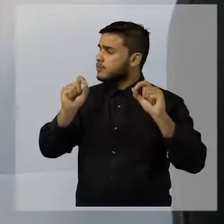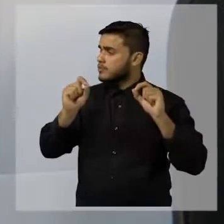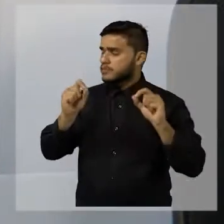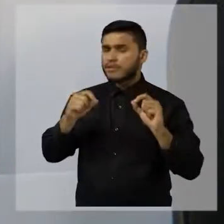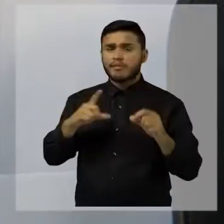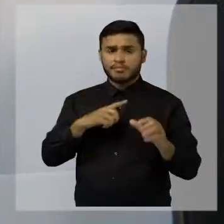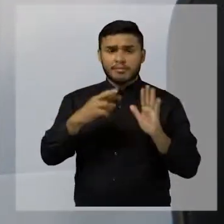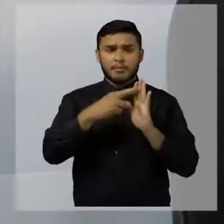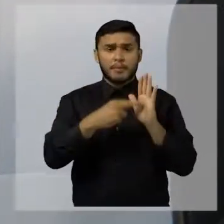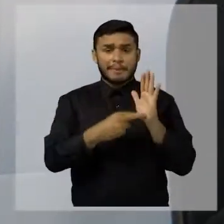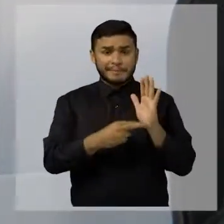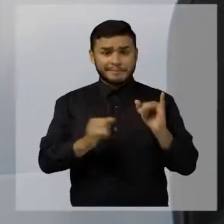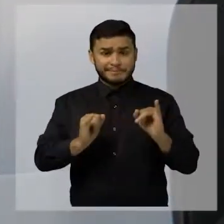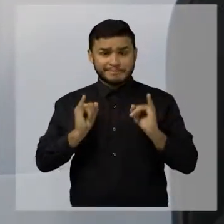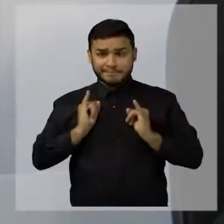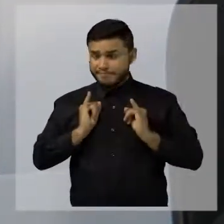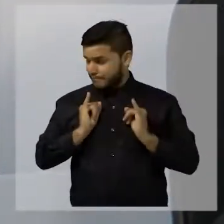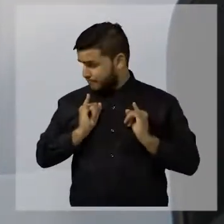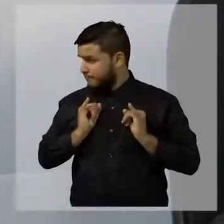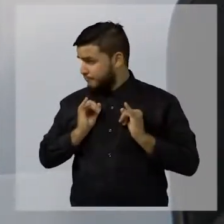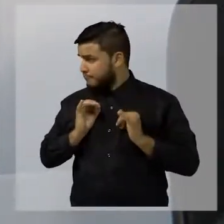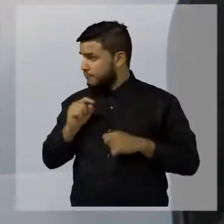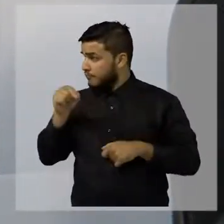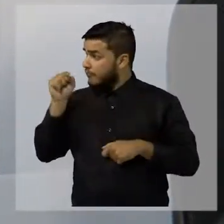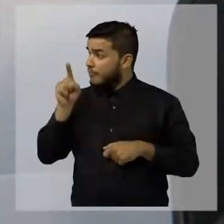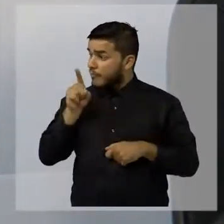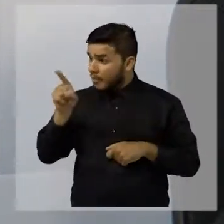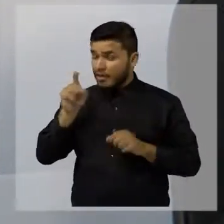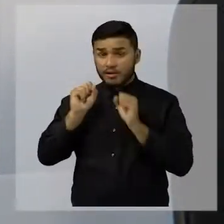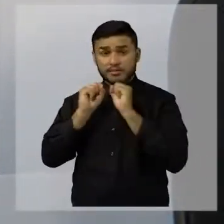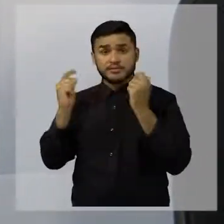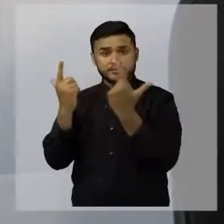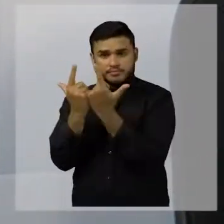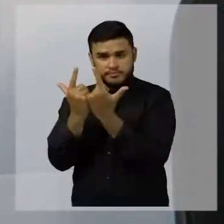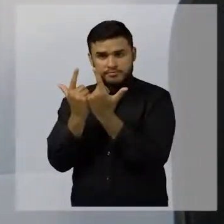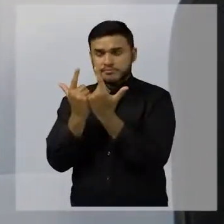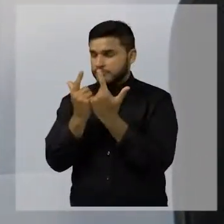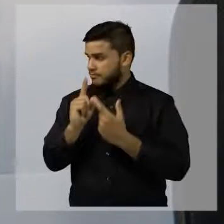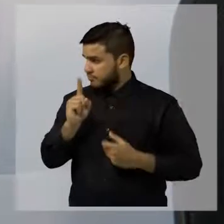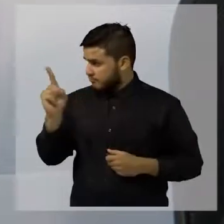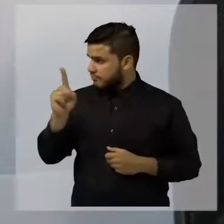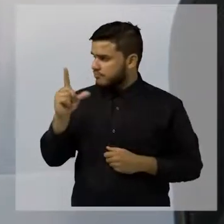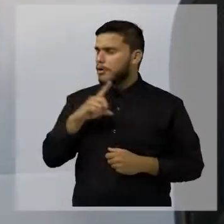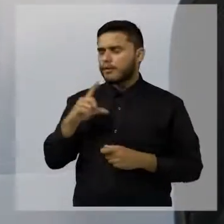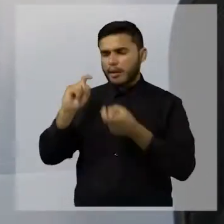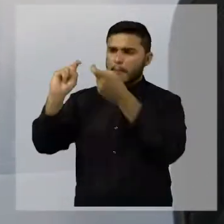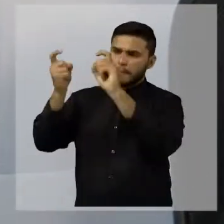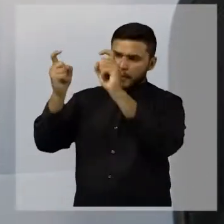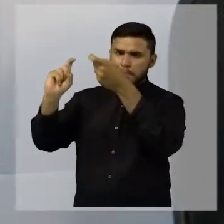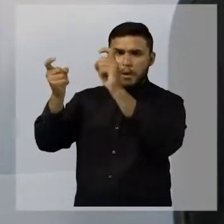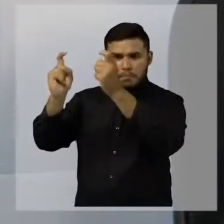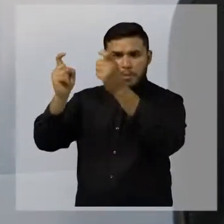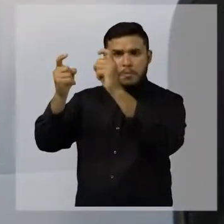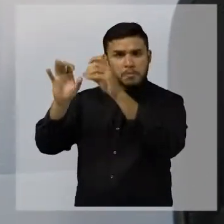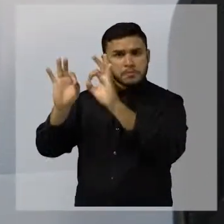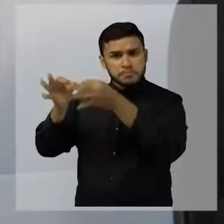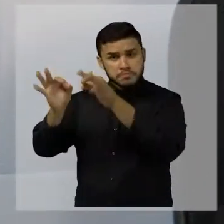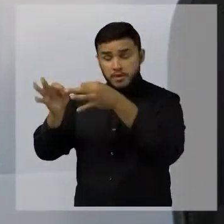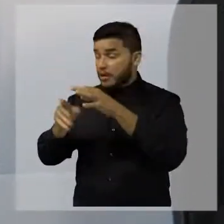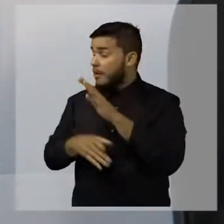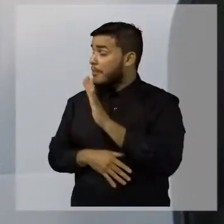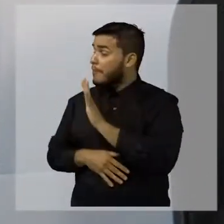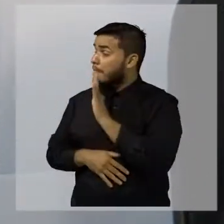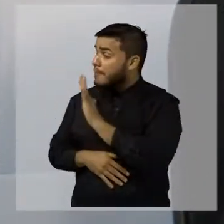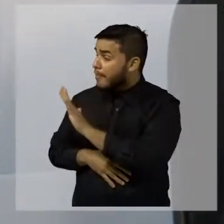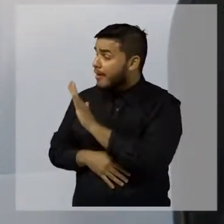reforma da Previdência. Na Assembleia Legislativa do Estado do Ceará, sim, se discute a reforma da Previdência. Mas como